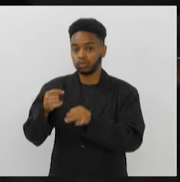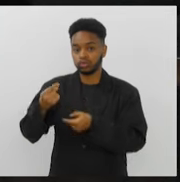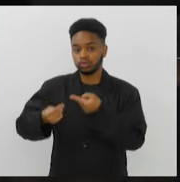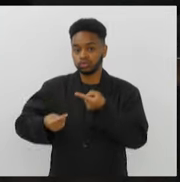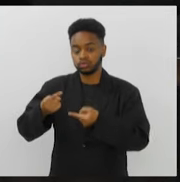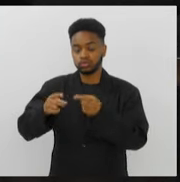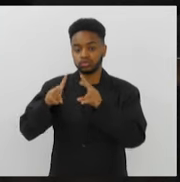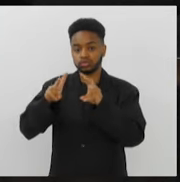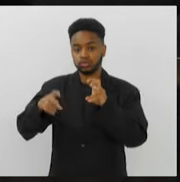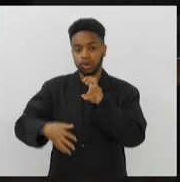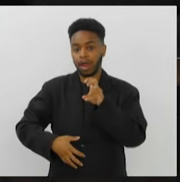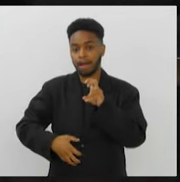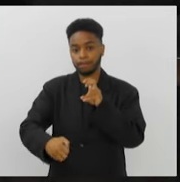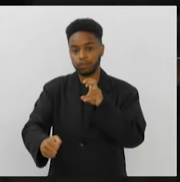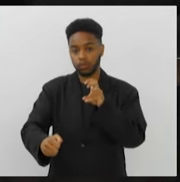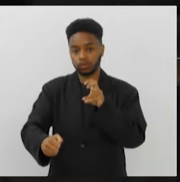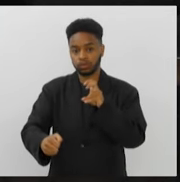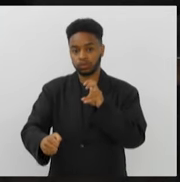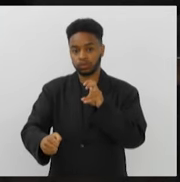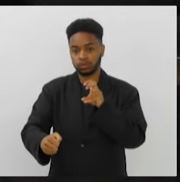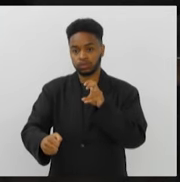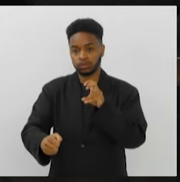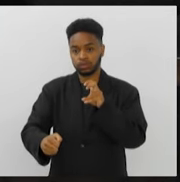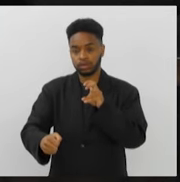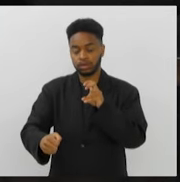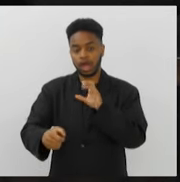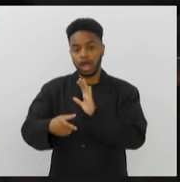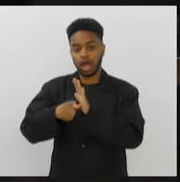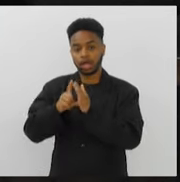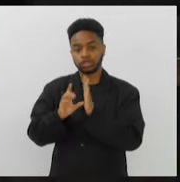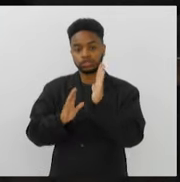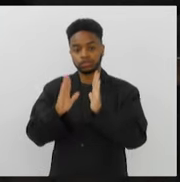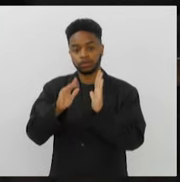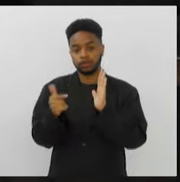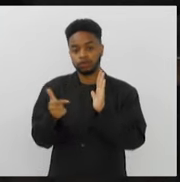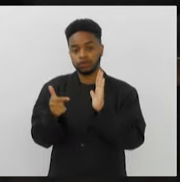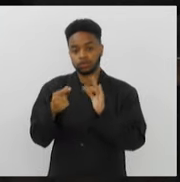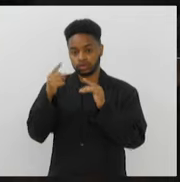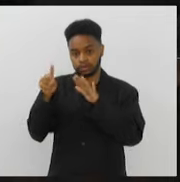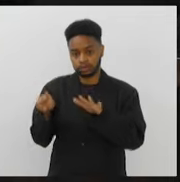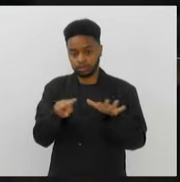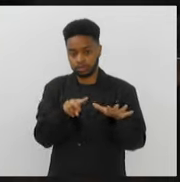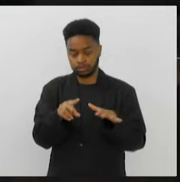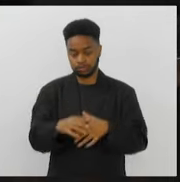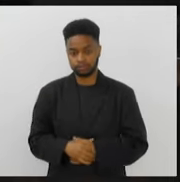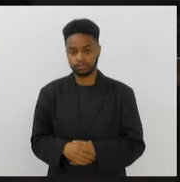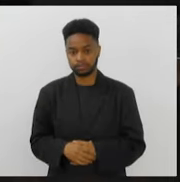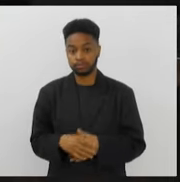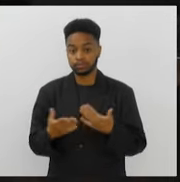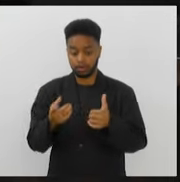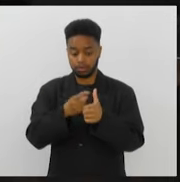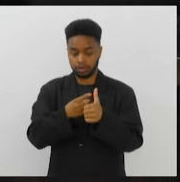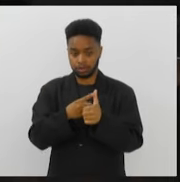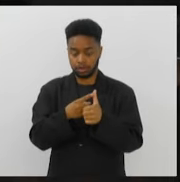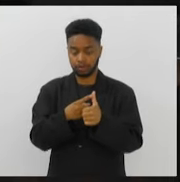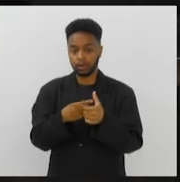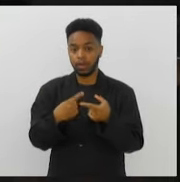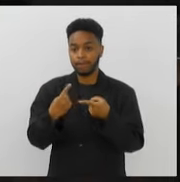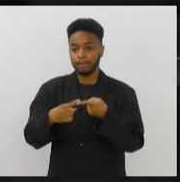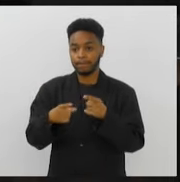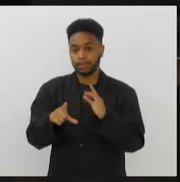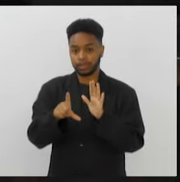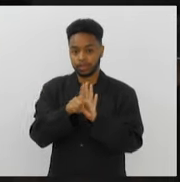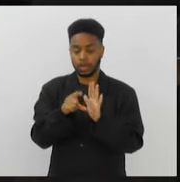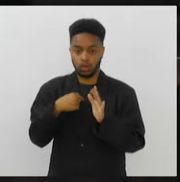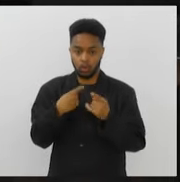aborto anterior a 22 semanas. Então, veja, primeira coisa, a lei, eu sou